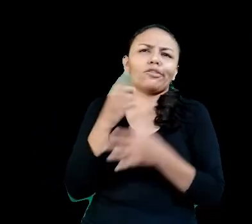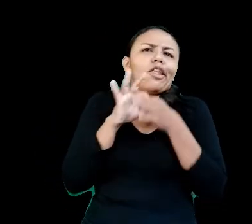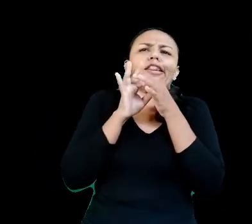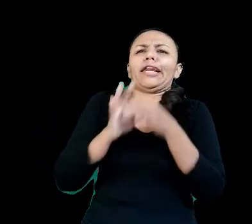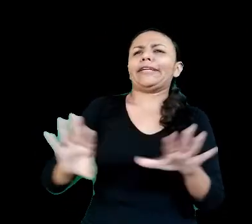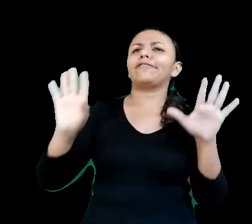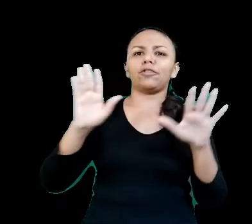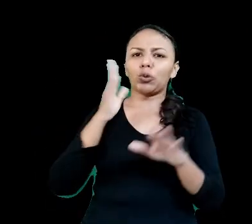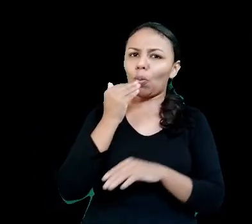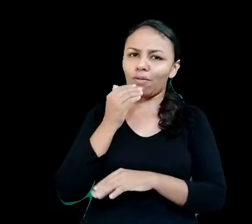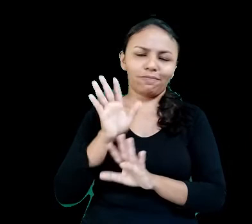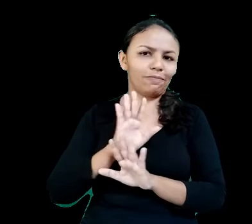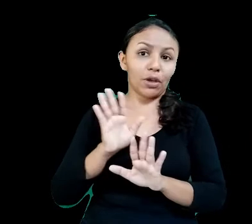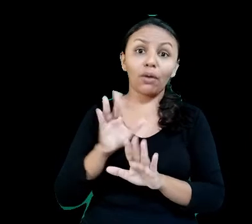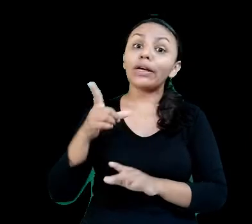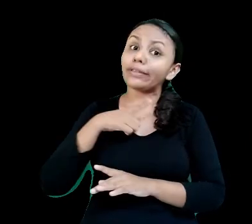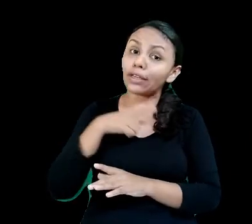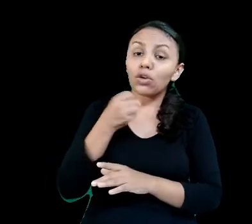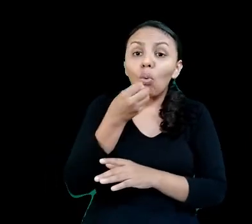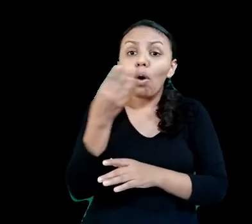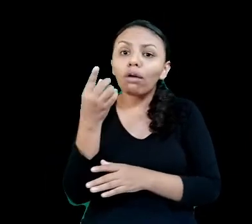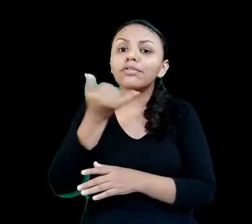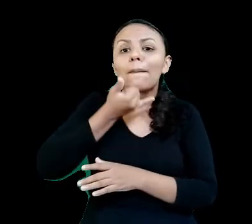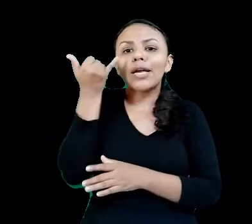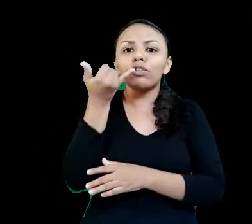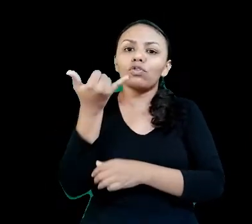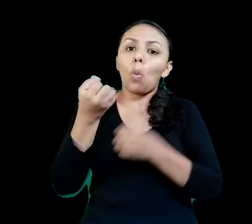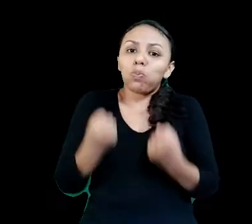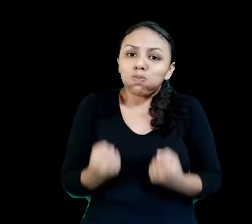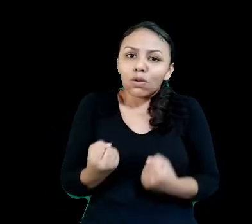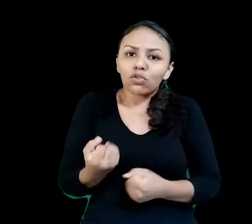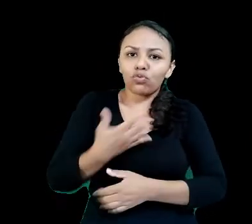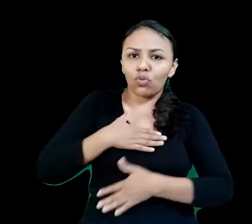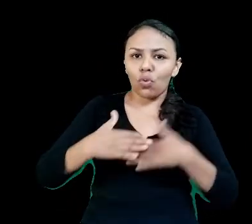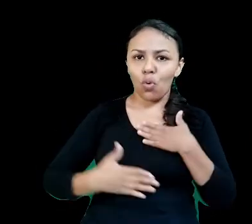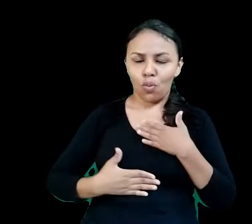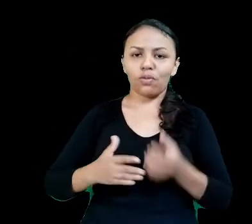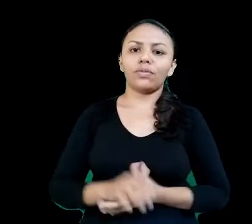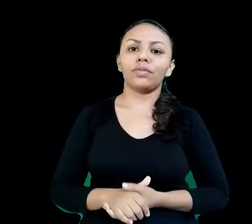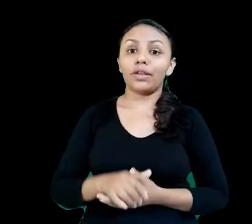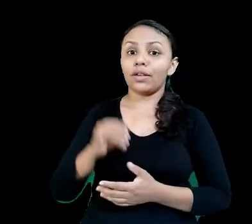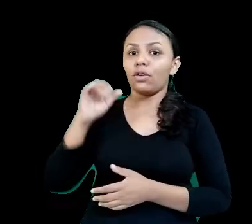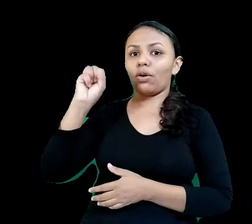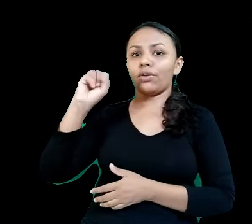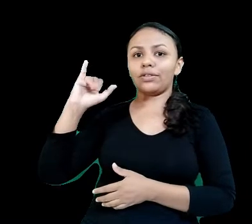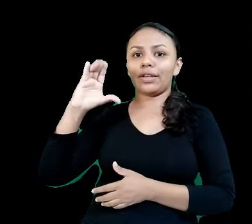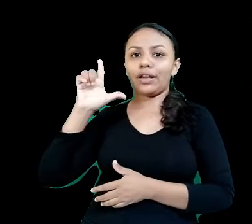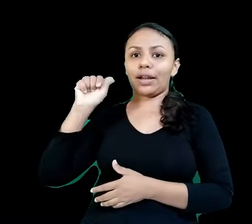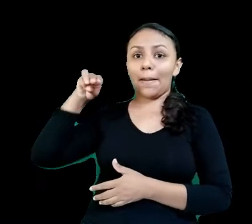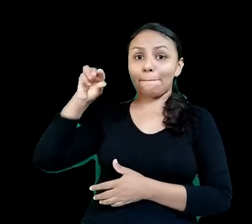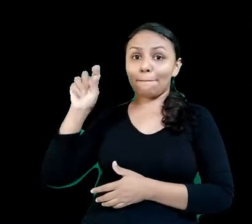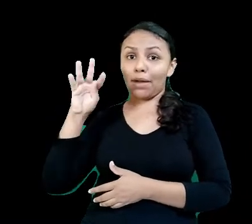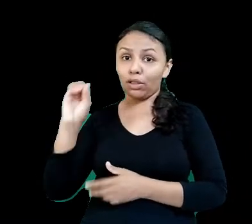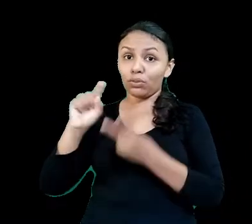livre. Existe aí uma quantidade por quilo de peso corporal. E aqui nós destacamos o ciclamato e a sacarina,